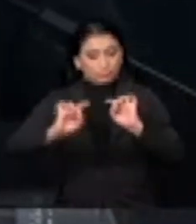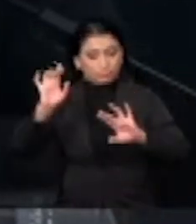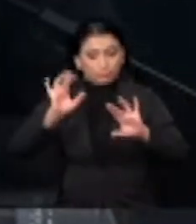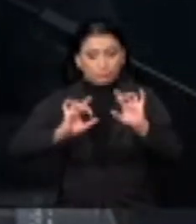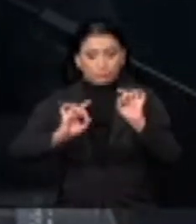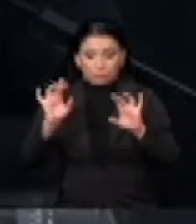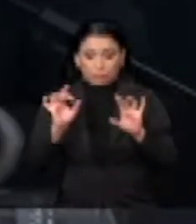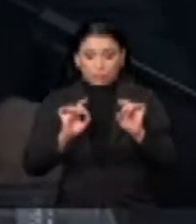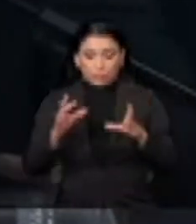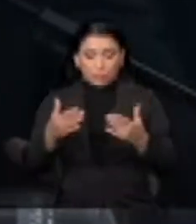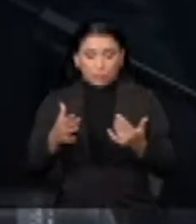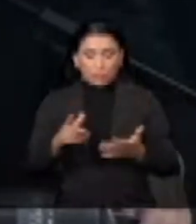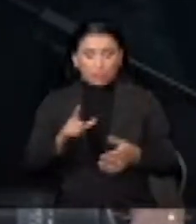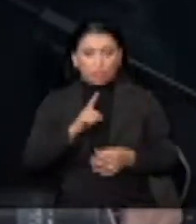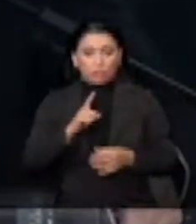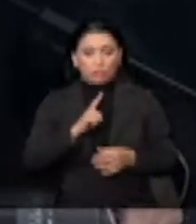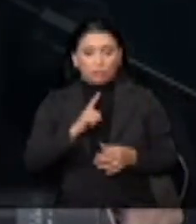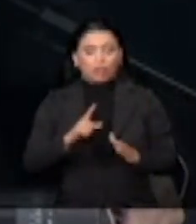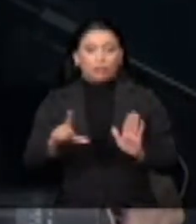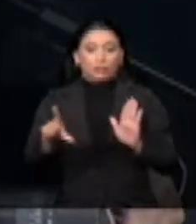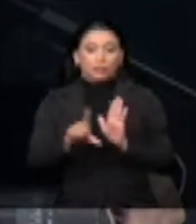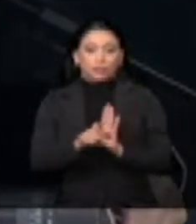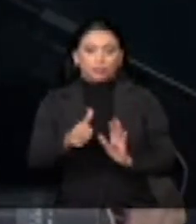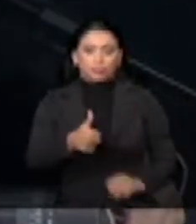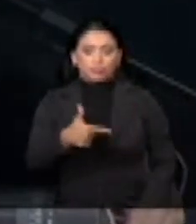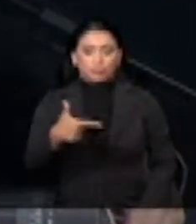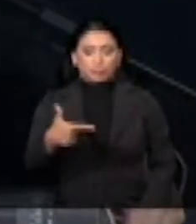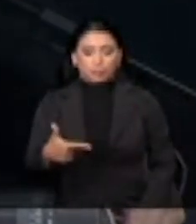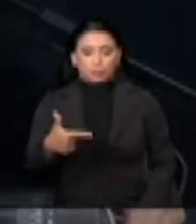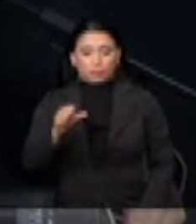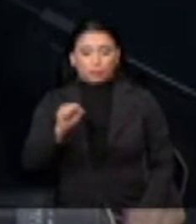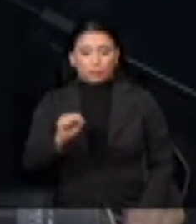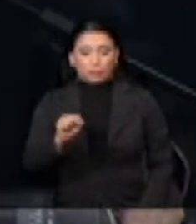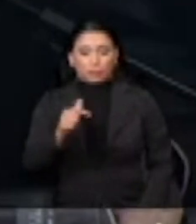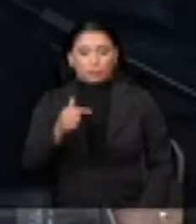exceção a partir da promulgação da lei 12.871